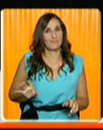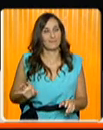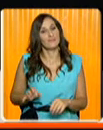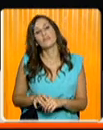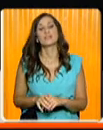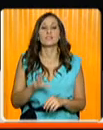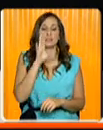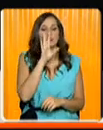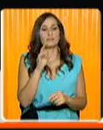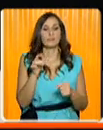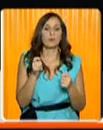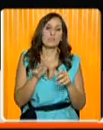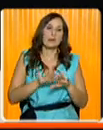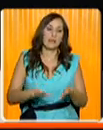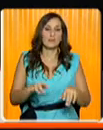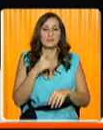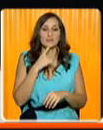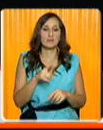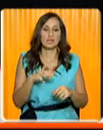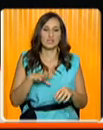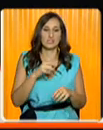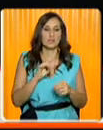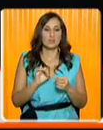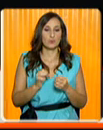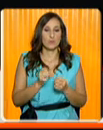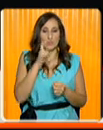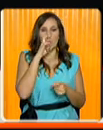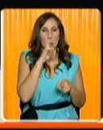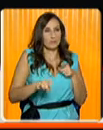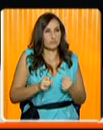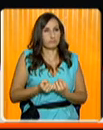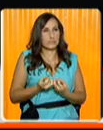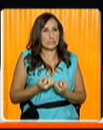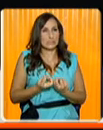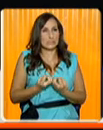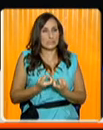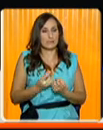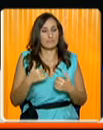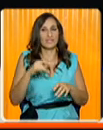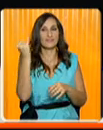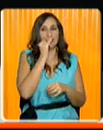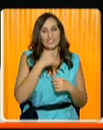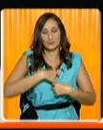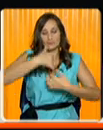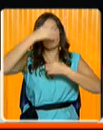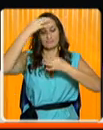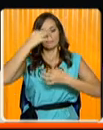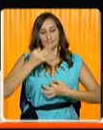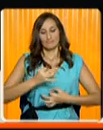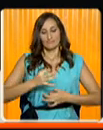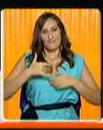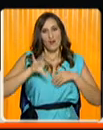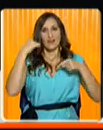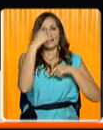Um não tem nada ligeiramente mais pastoso, pode querer dizer estou a fermentar de ódio, mas a fingir que sou civilizada.